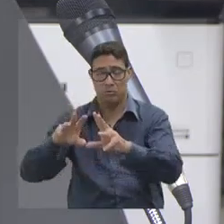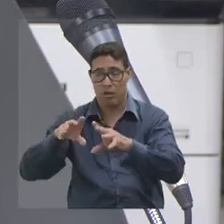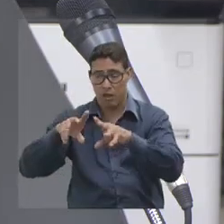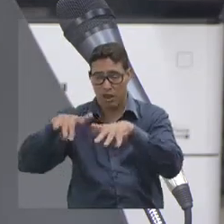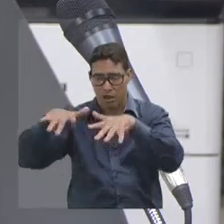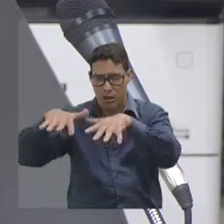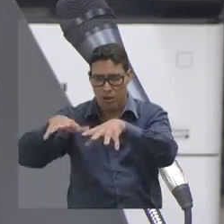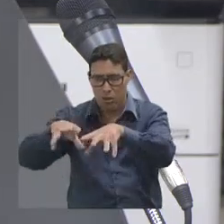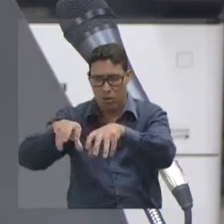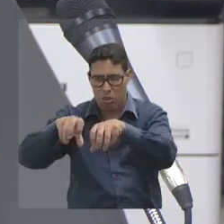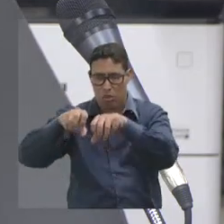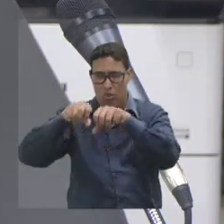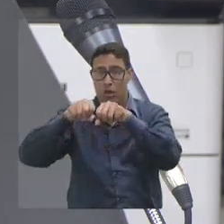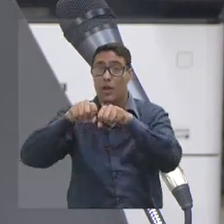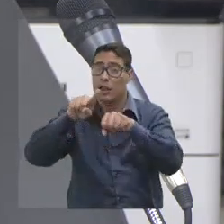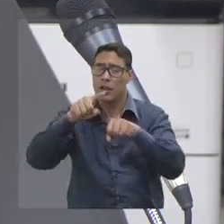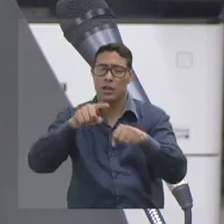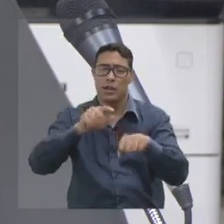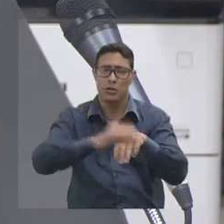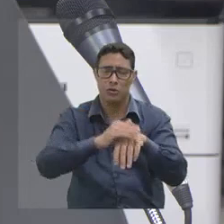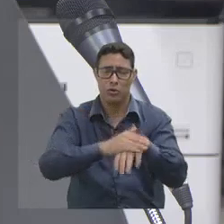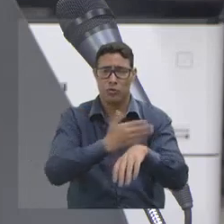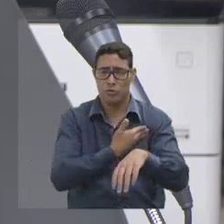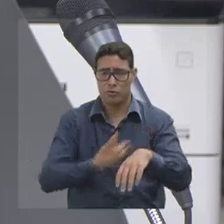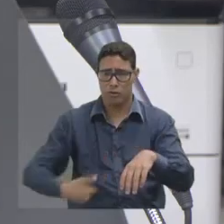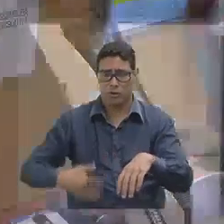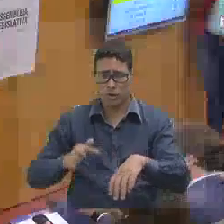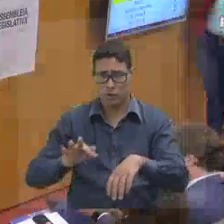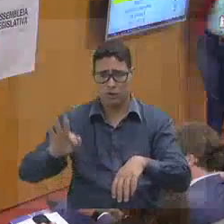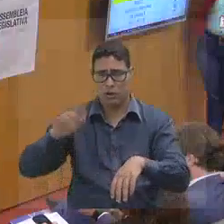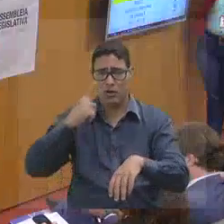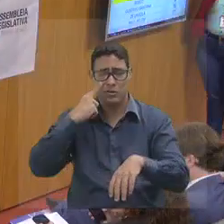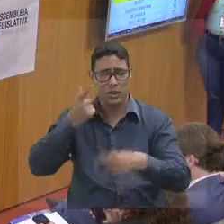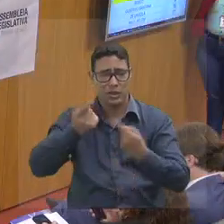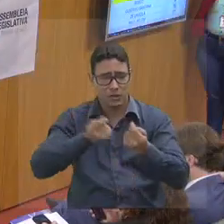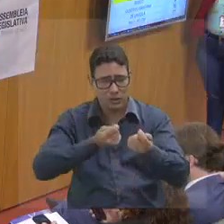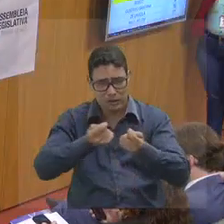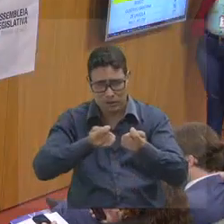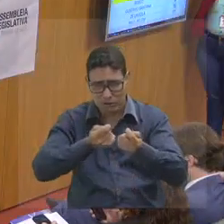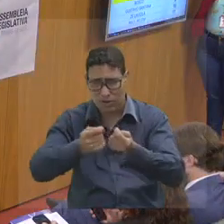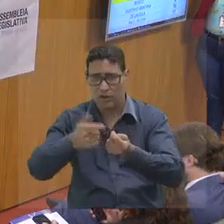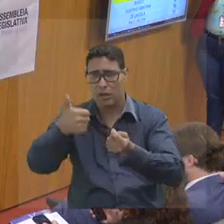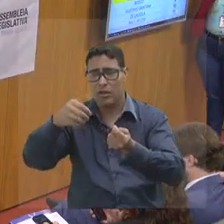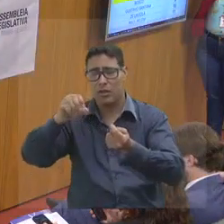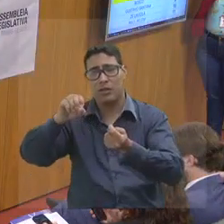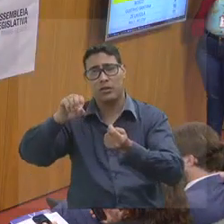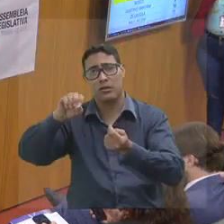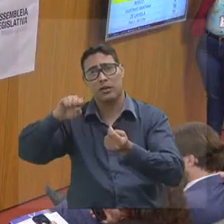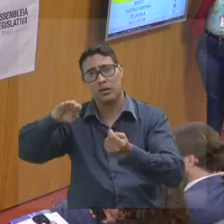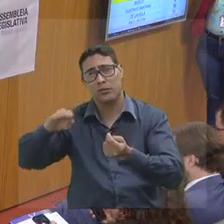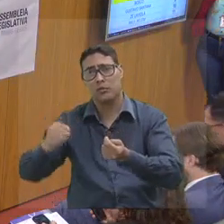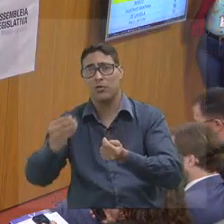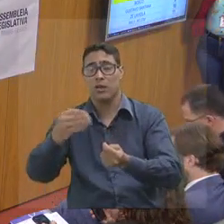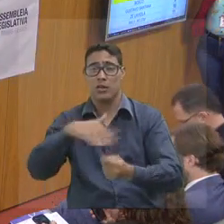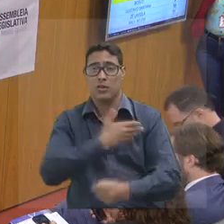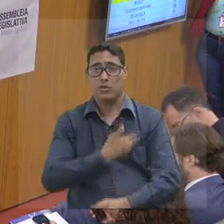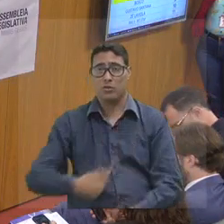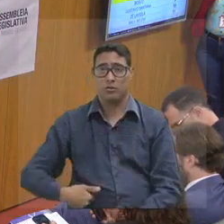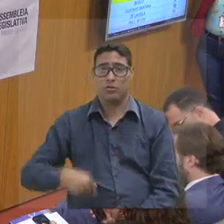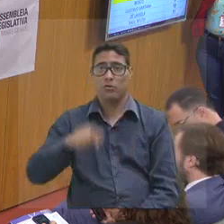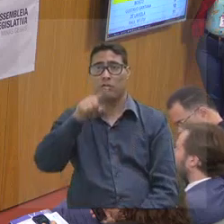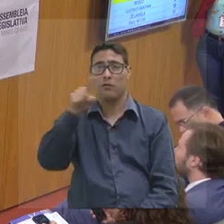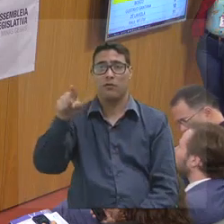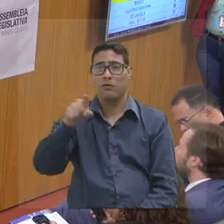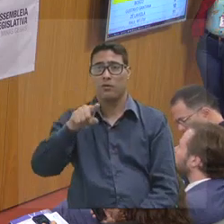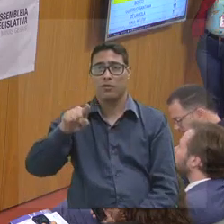menos de 10 bilhões a compensação ambiental o nosso governo Zema com quase